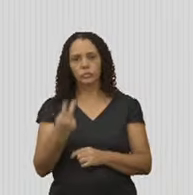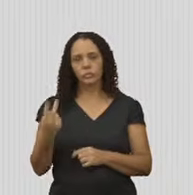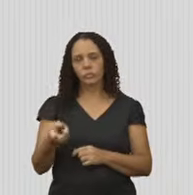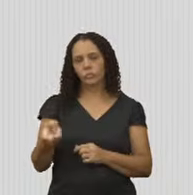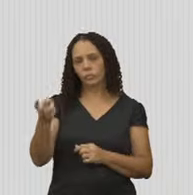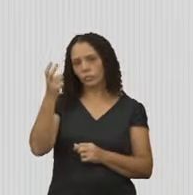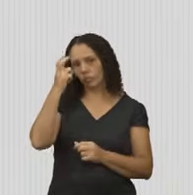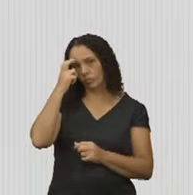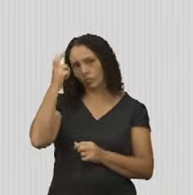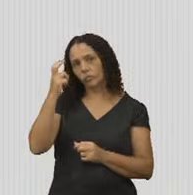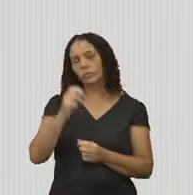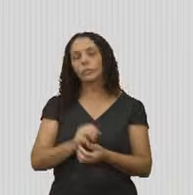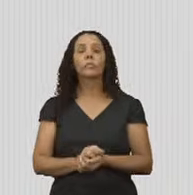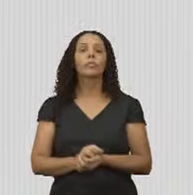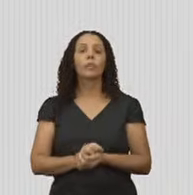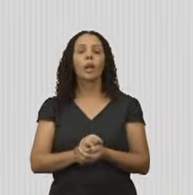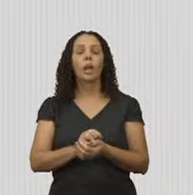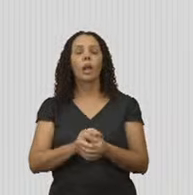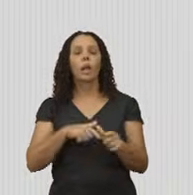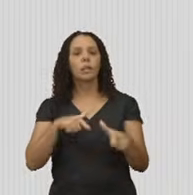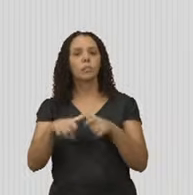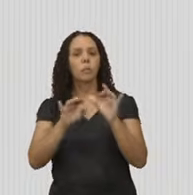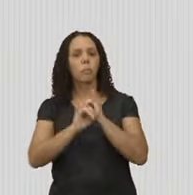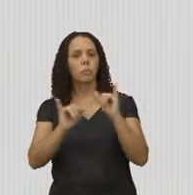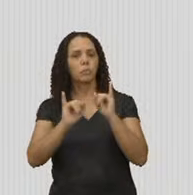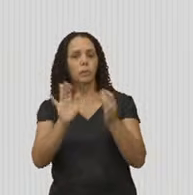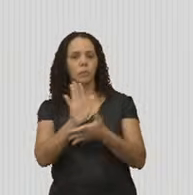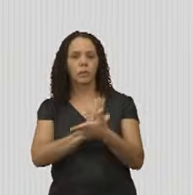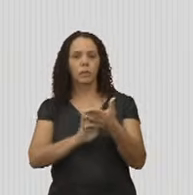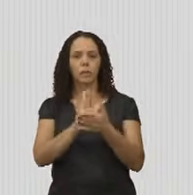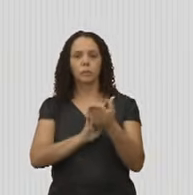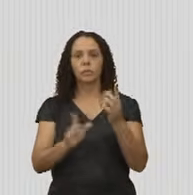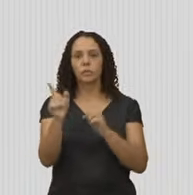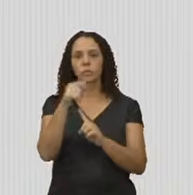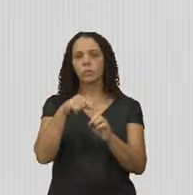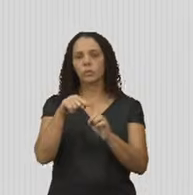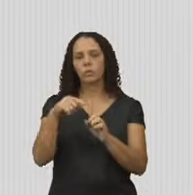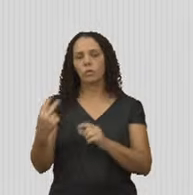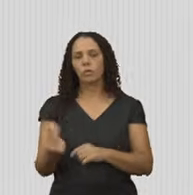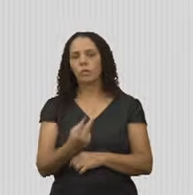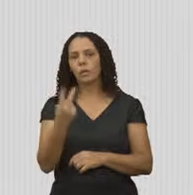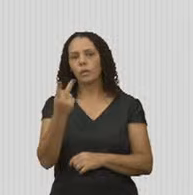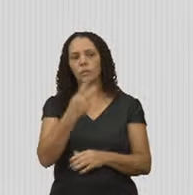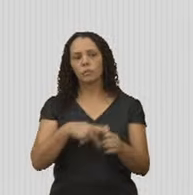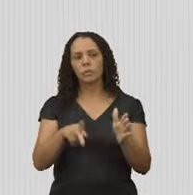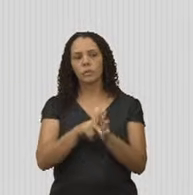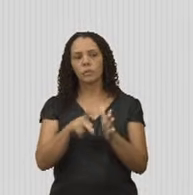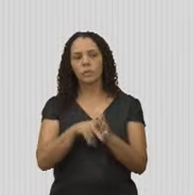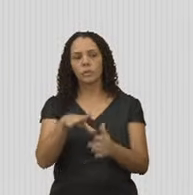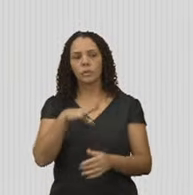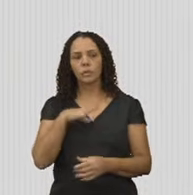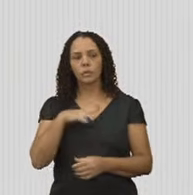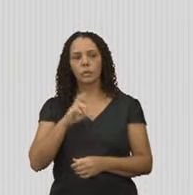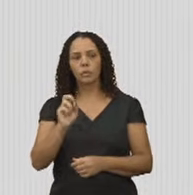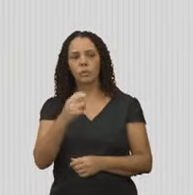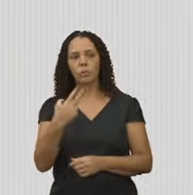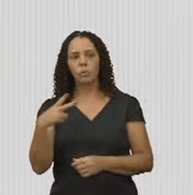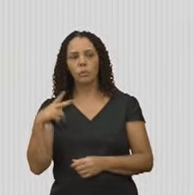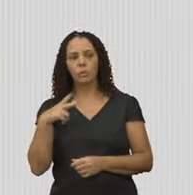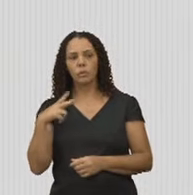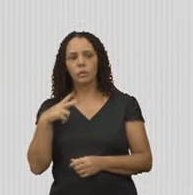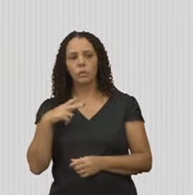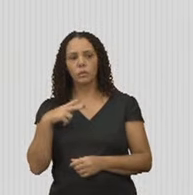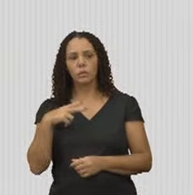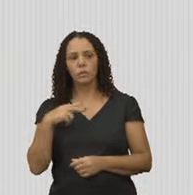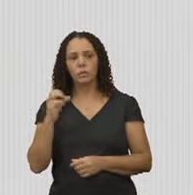cultural, sem conteúdo publicitário, realizadas com o objetivo de valorizar o patrimônio público ou privado na ação